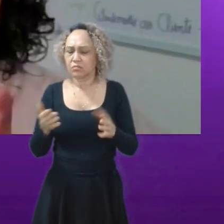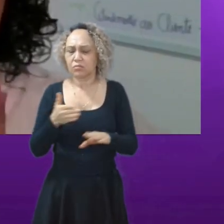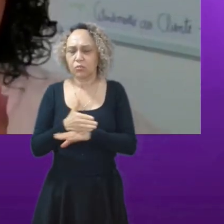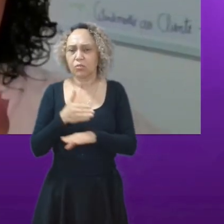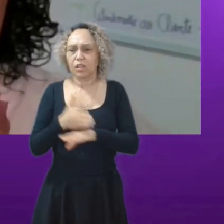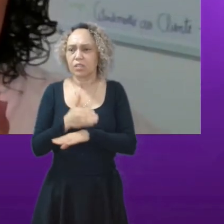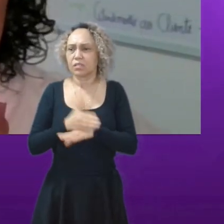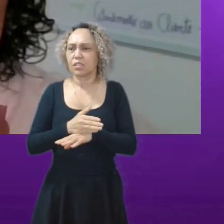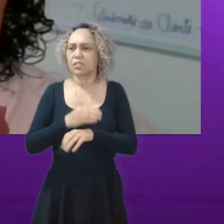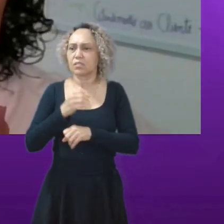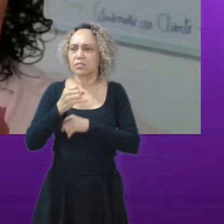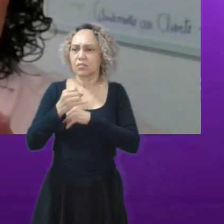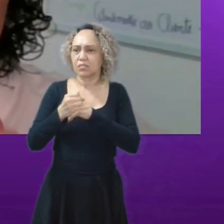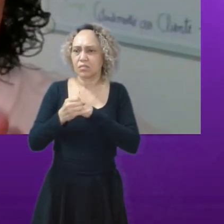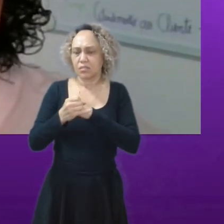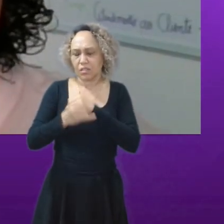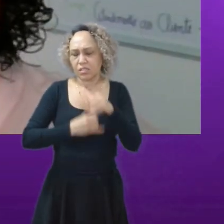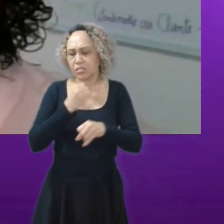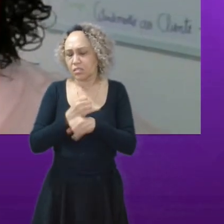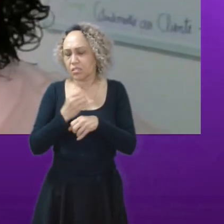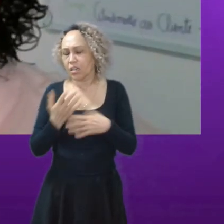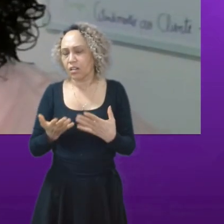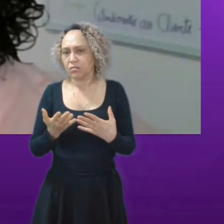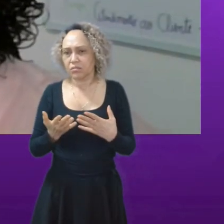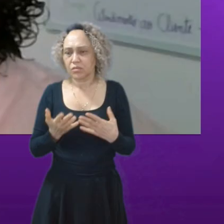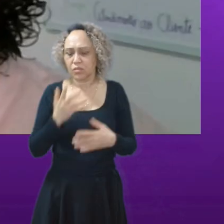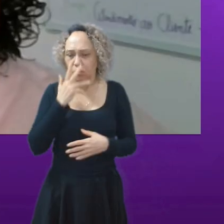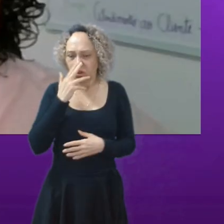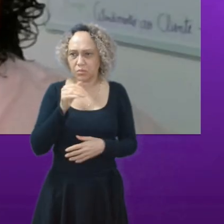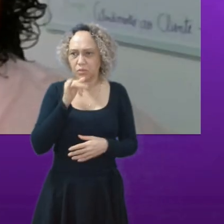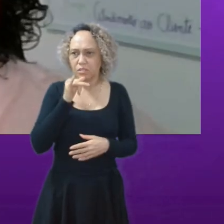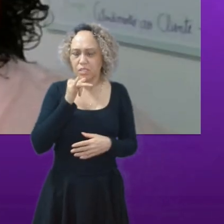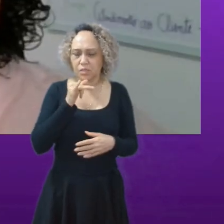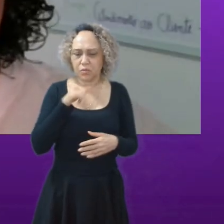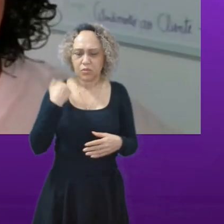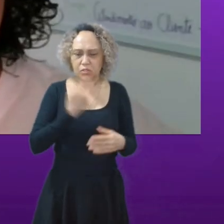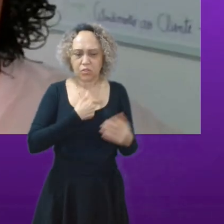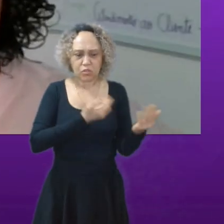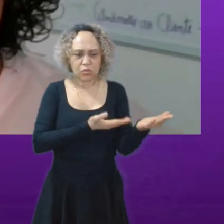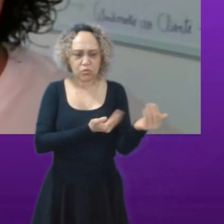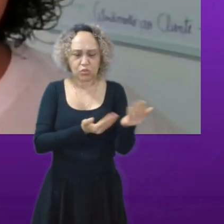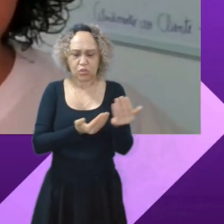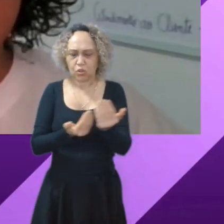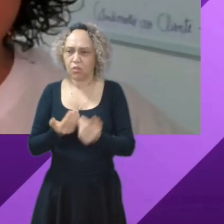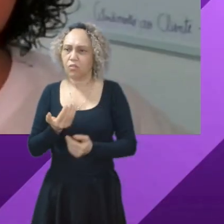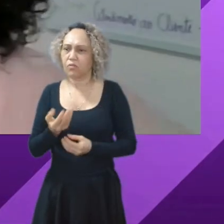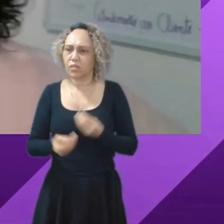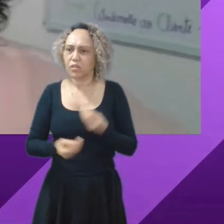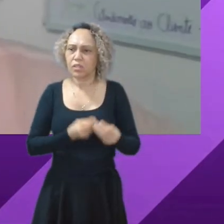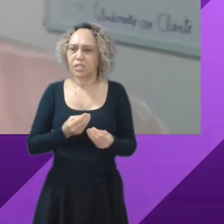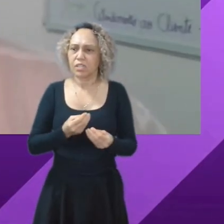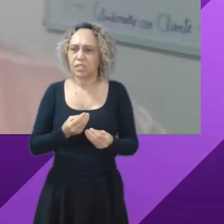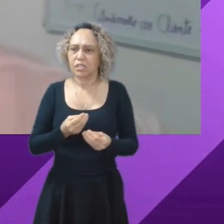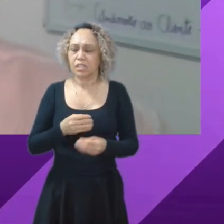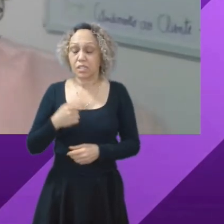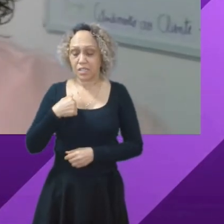que a gente tenha com os nossos jovens, né? E aí já falando um pouco enquanto mãe,